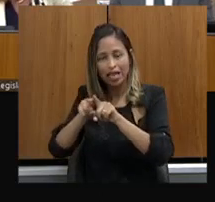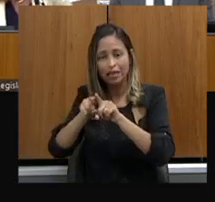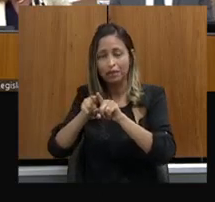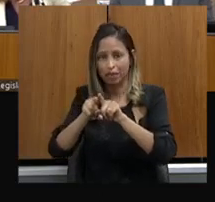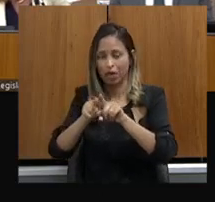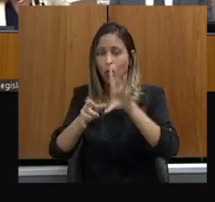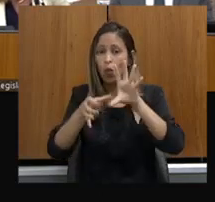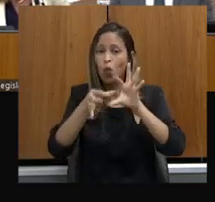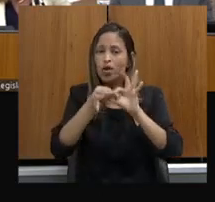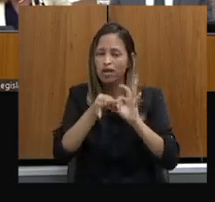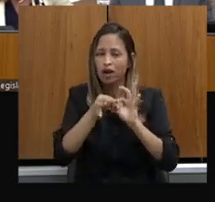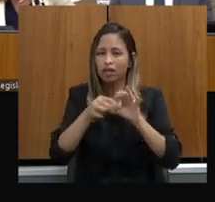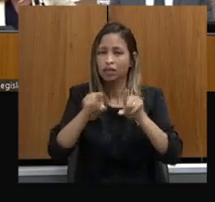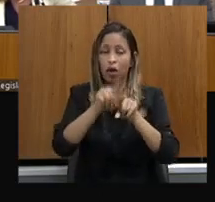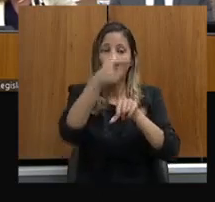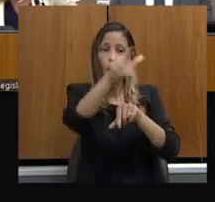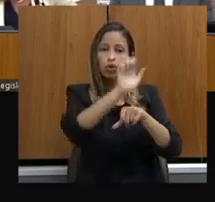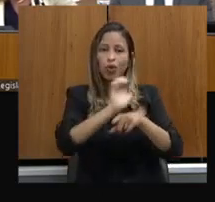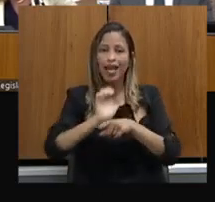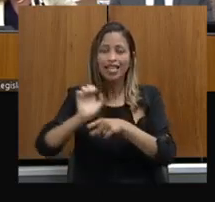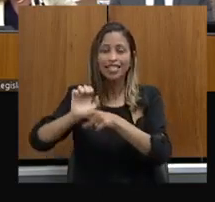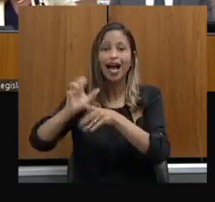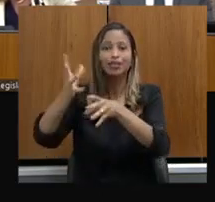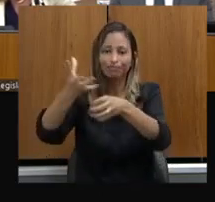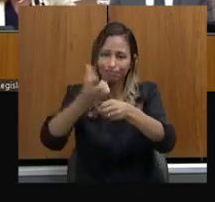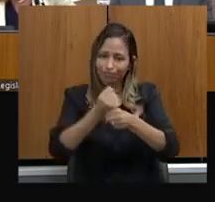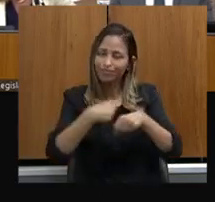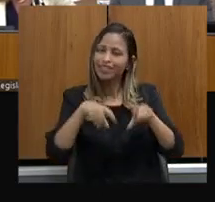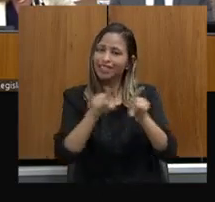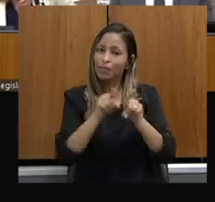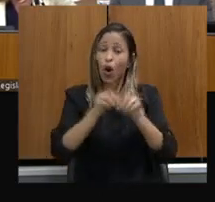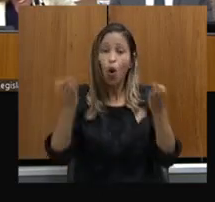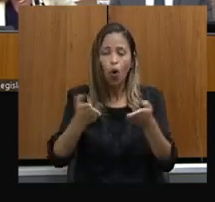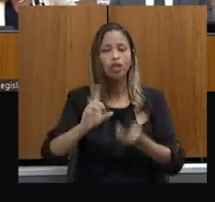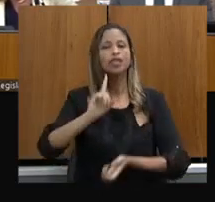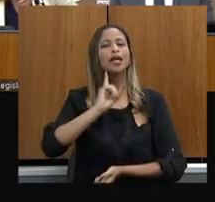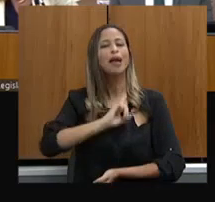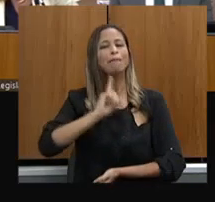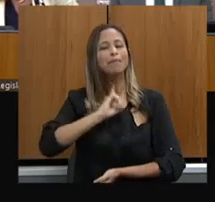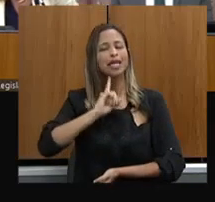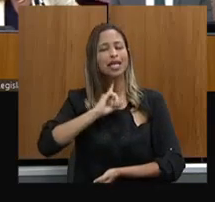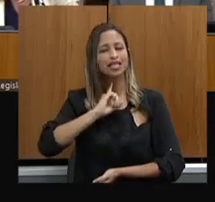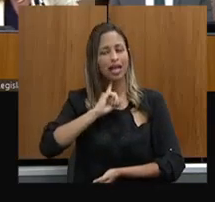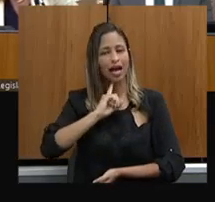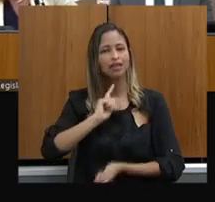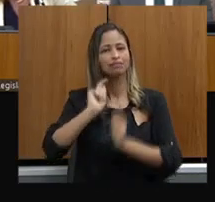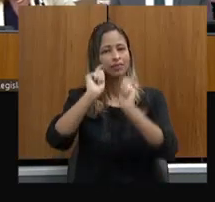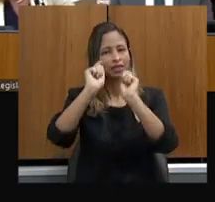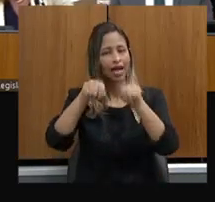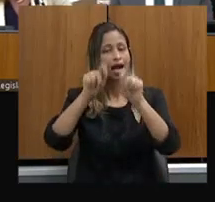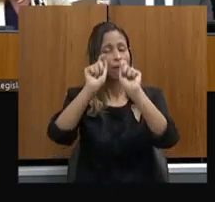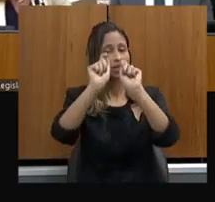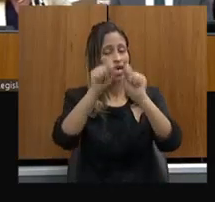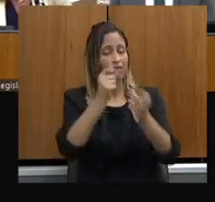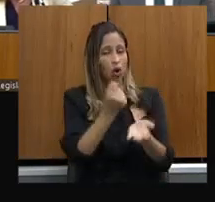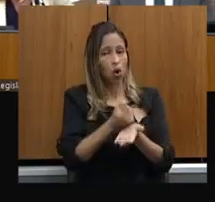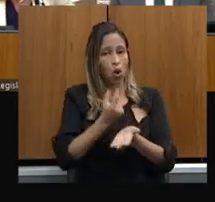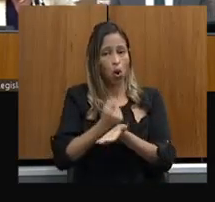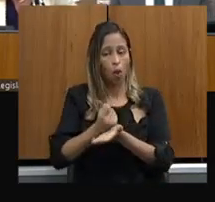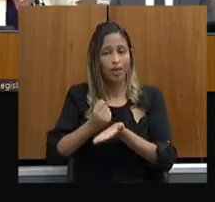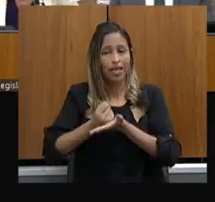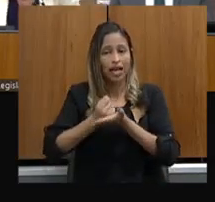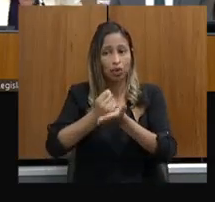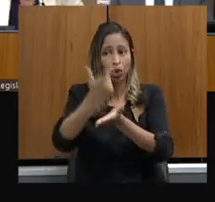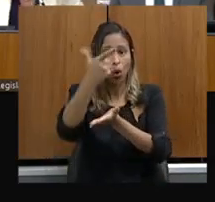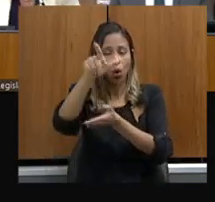Tribunal de Contas da União outros estados tem aderido então hoje Minas Gerais fornece capacitação e compras e ajuda